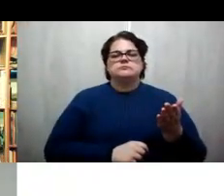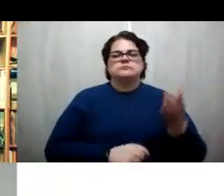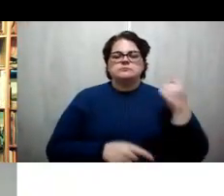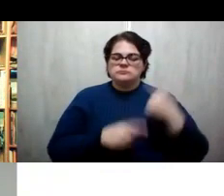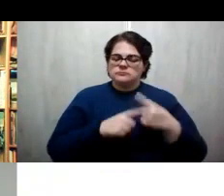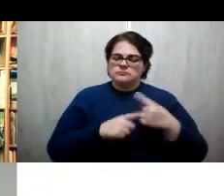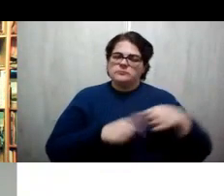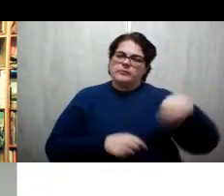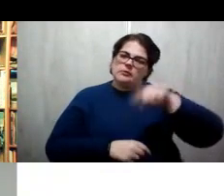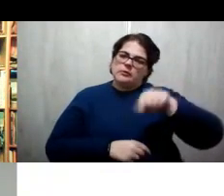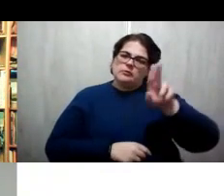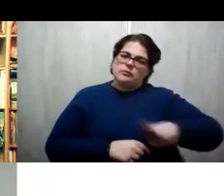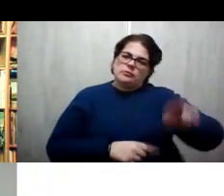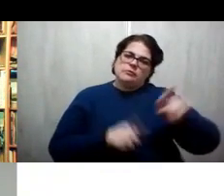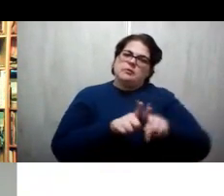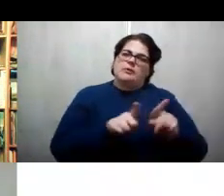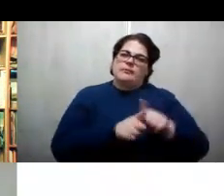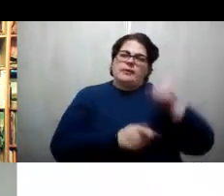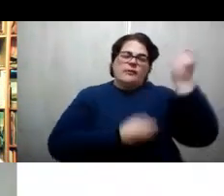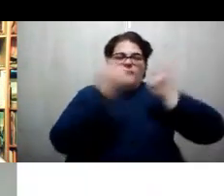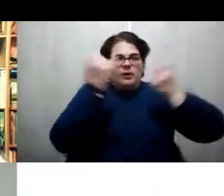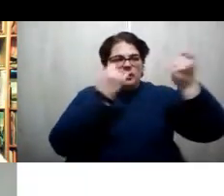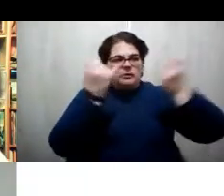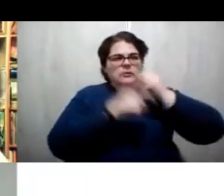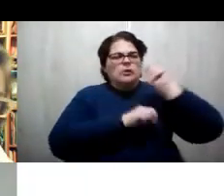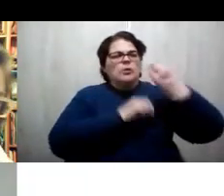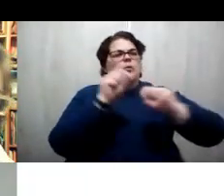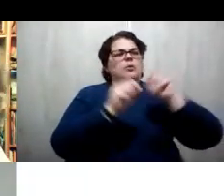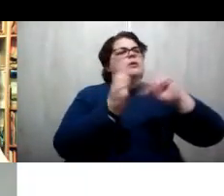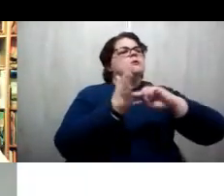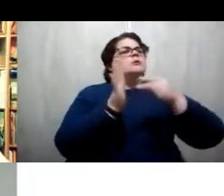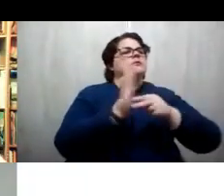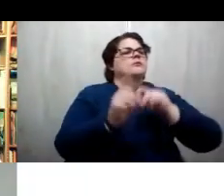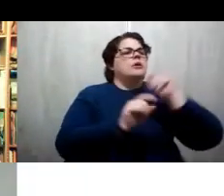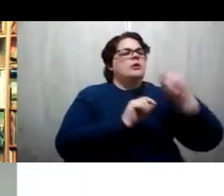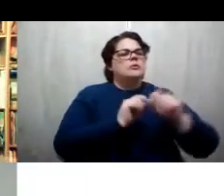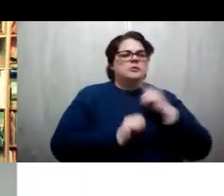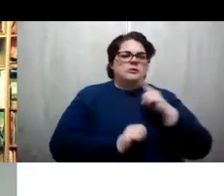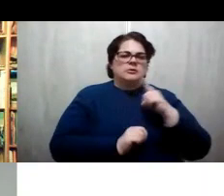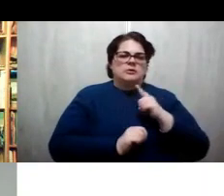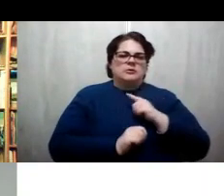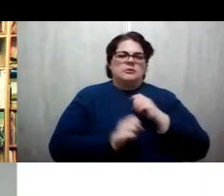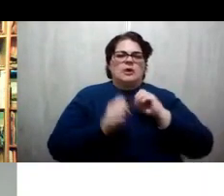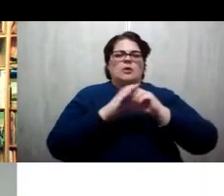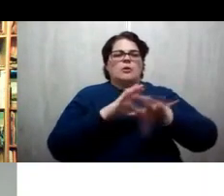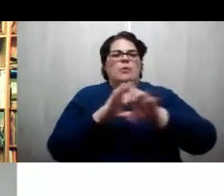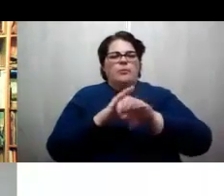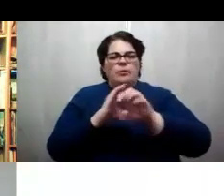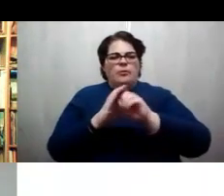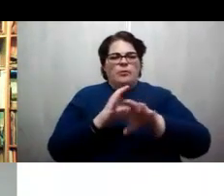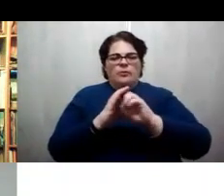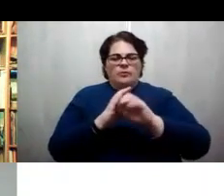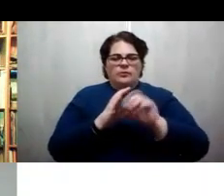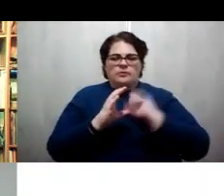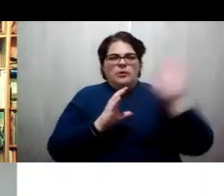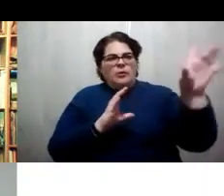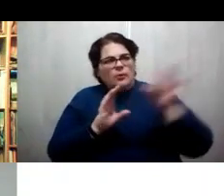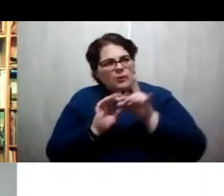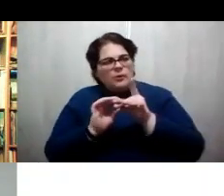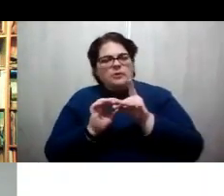passava algumas informações sobre o que estava sendo mostrado na Rede Globo. Então a gente dava as